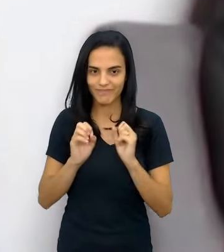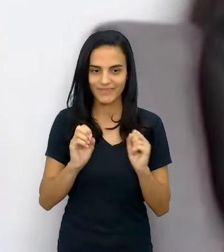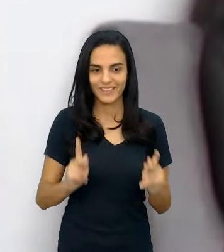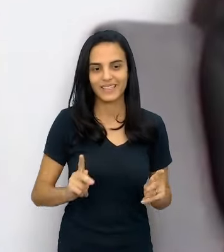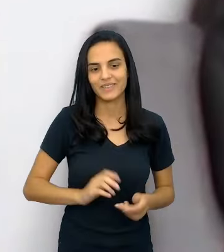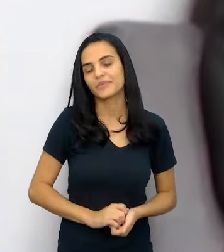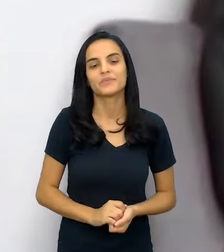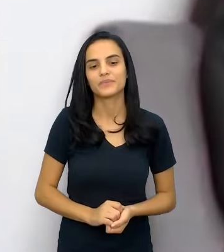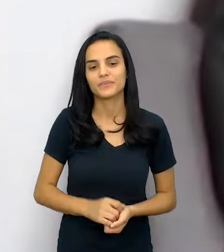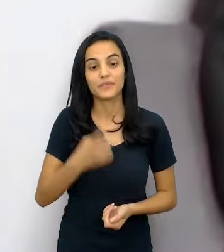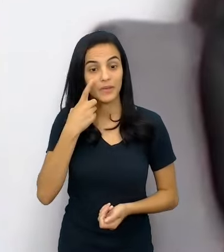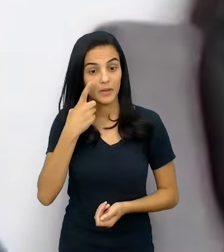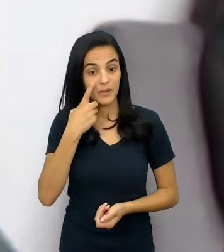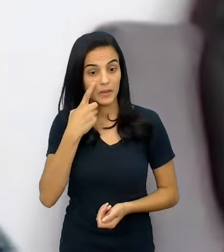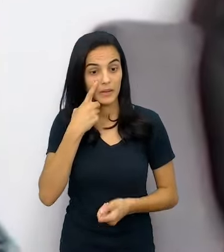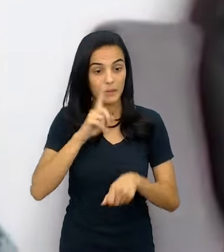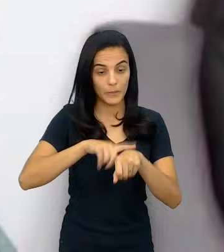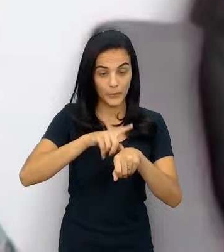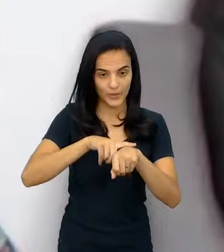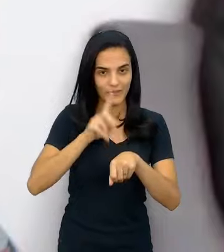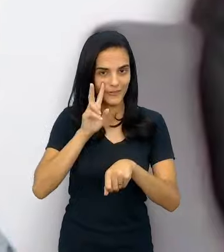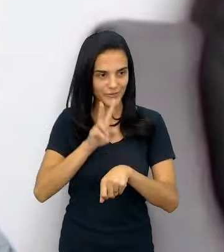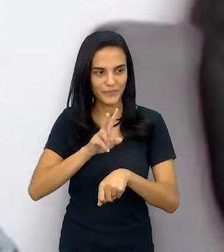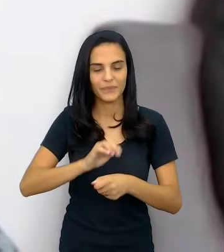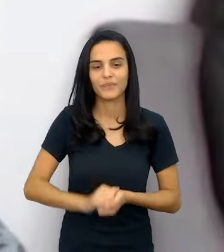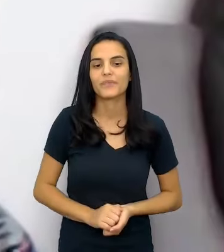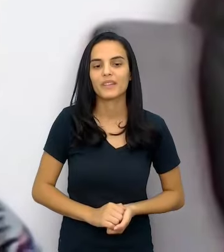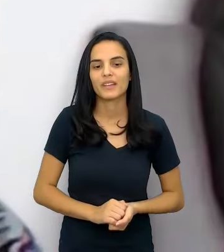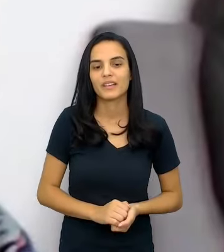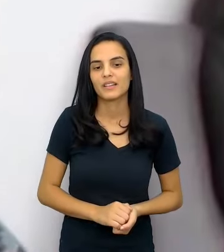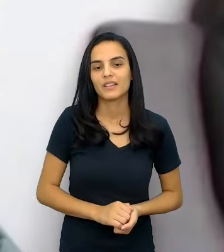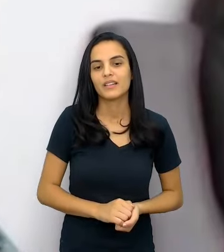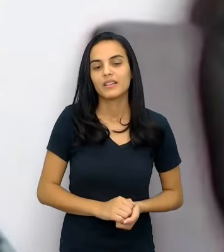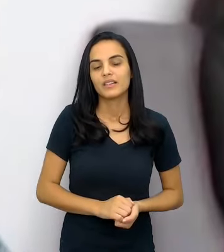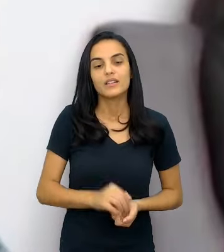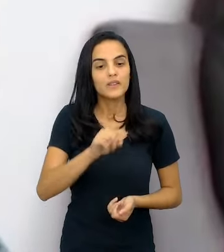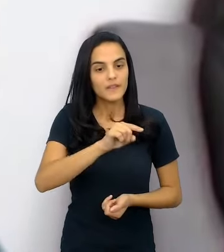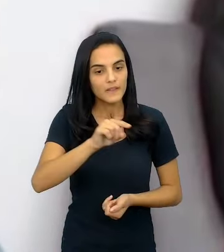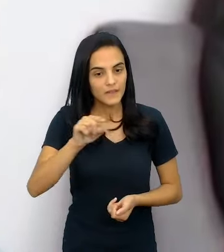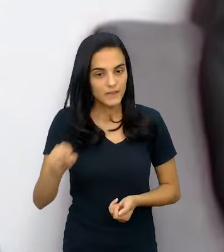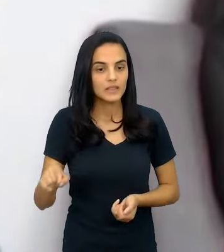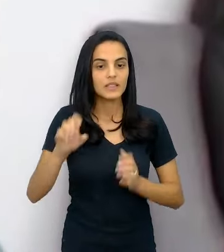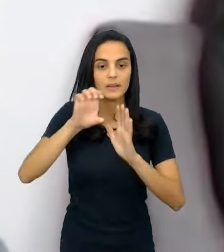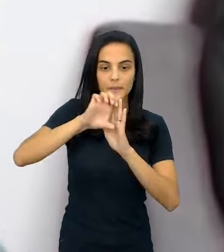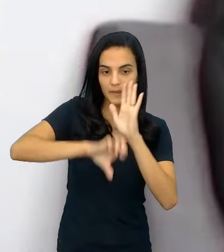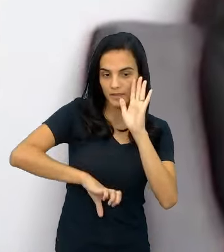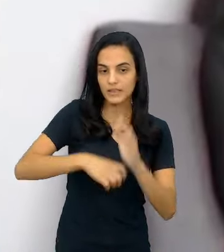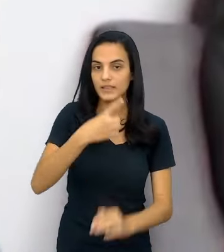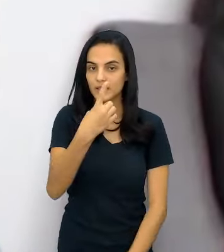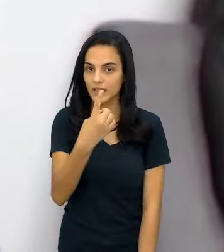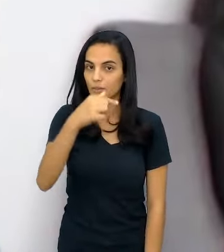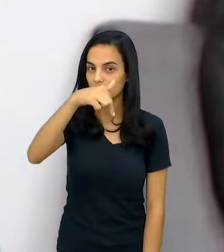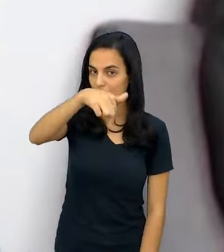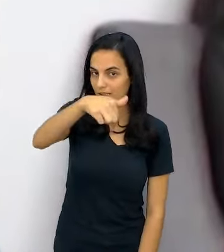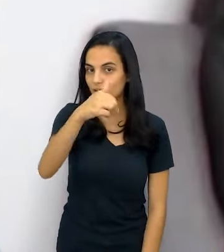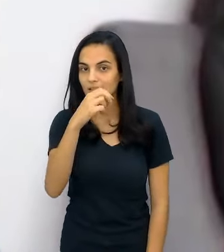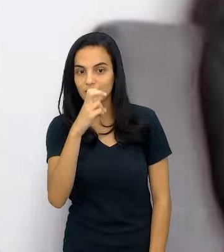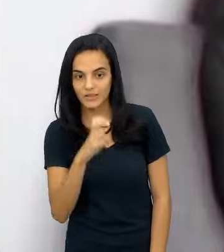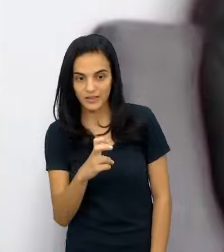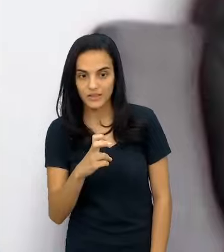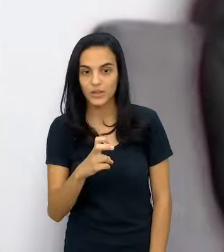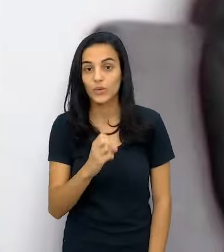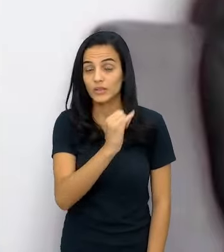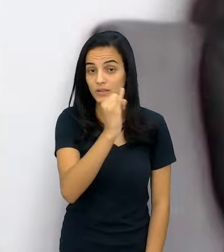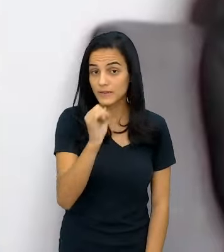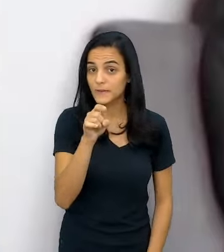Deixa eu dar uma olhadinha no meu horário aqui. E aí vocês vão da página lá 175, quem tiver